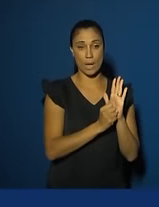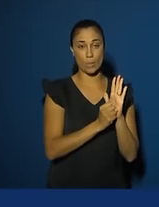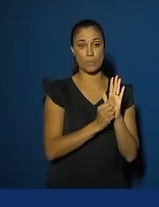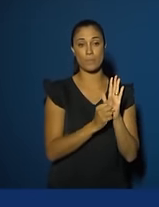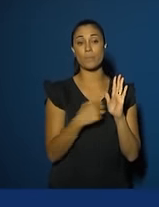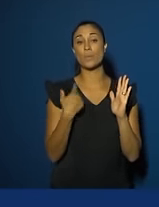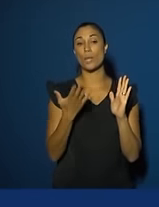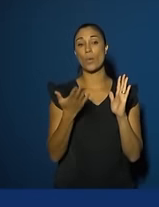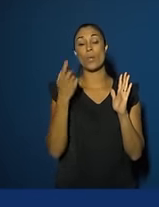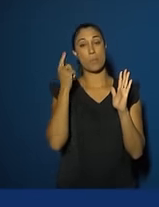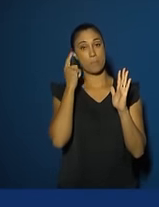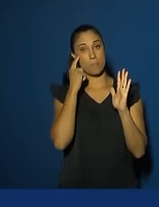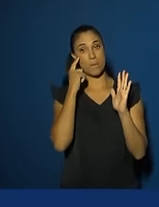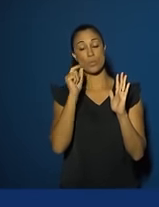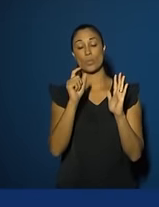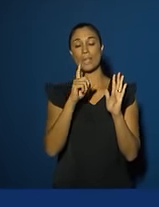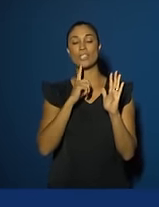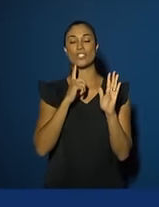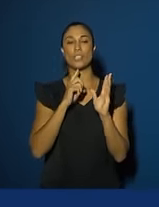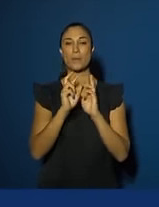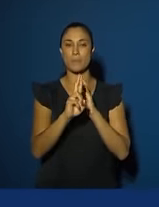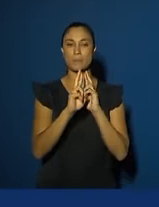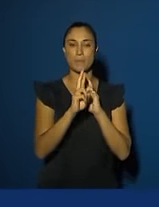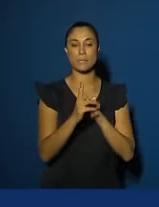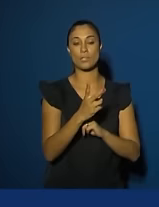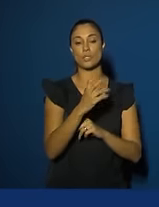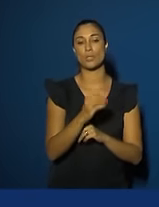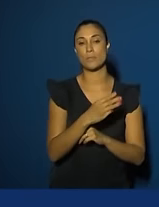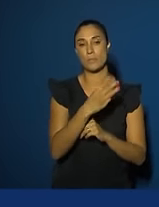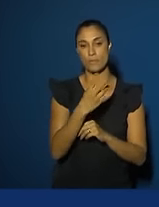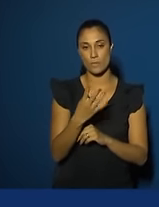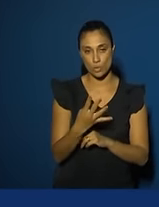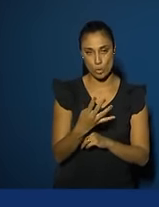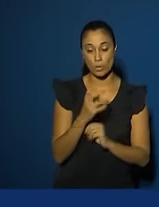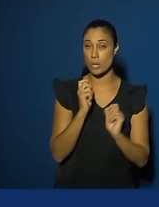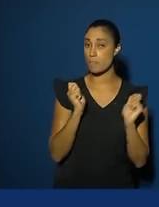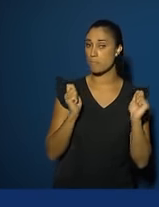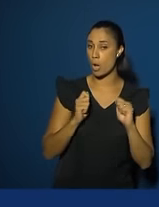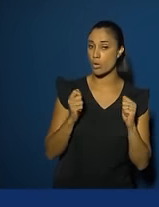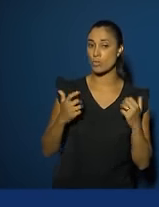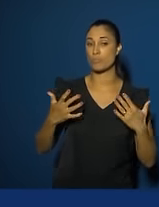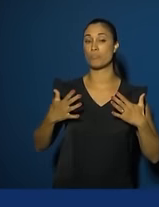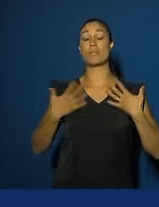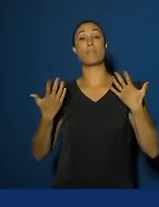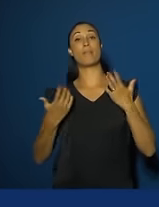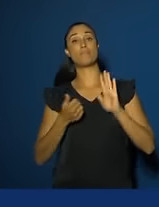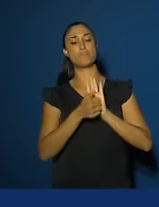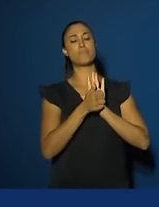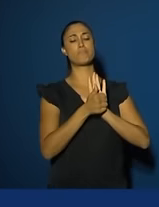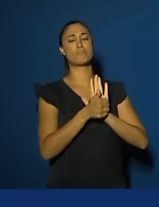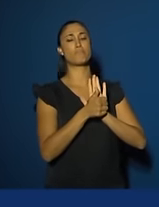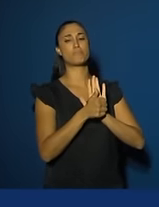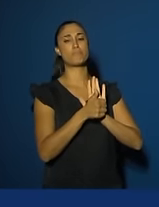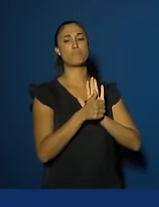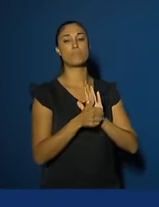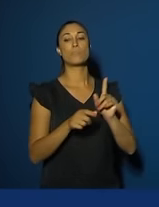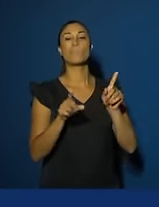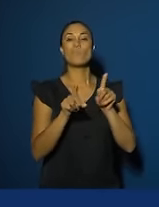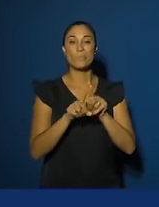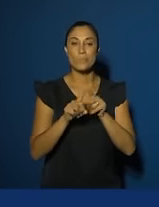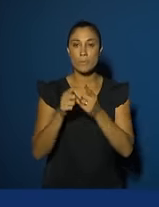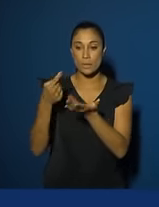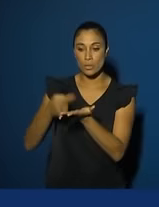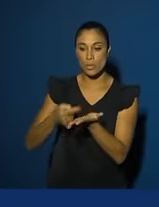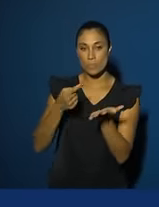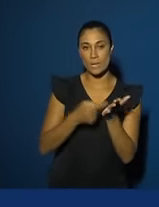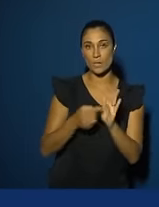penso que nós temos um Horizonte para 2024 que pode surpreender positivamente inclusive combinado